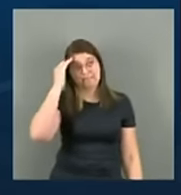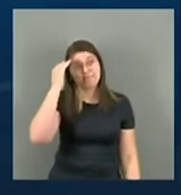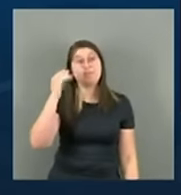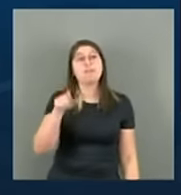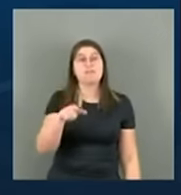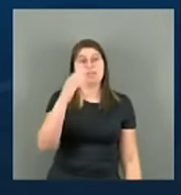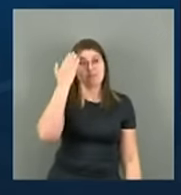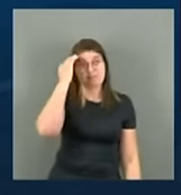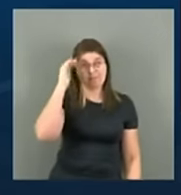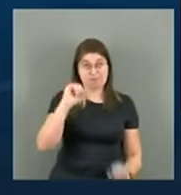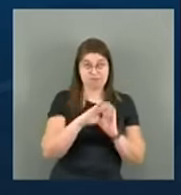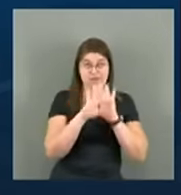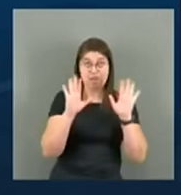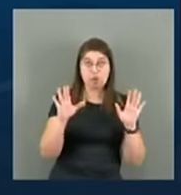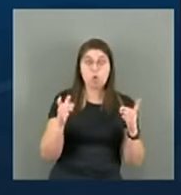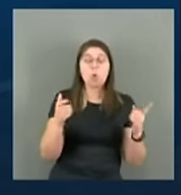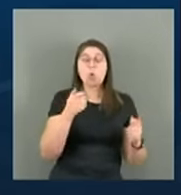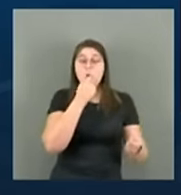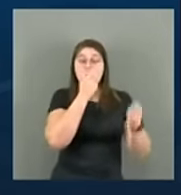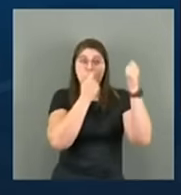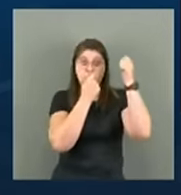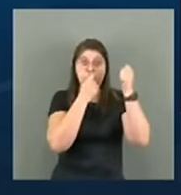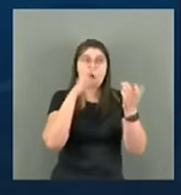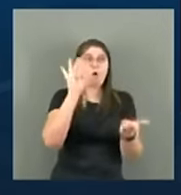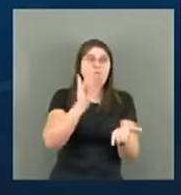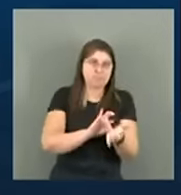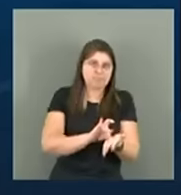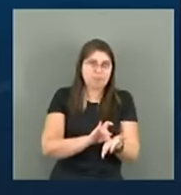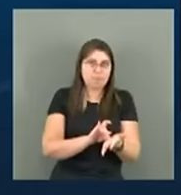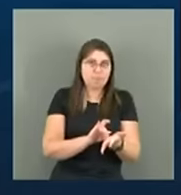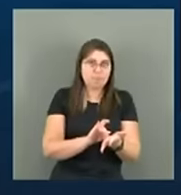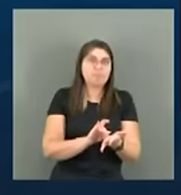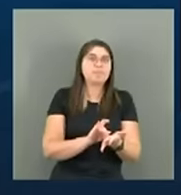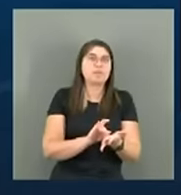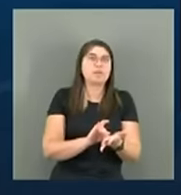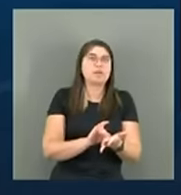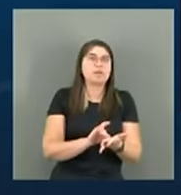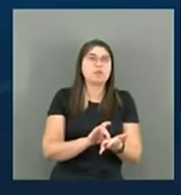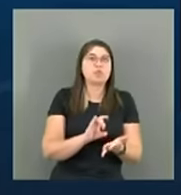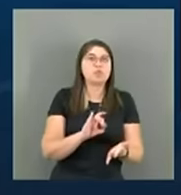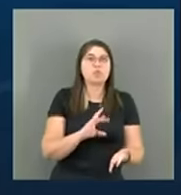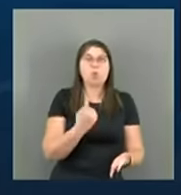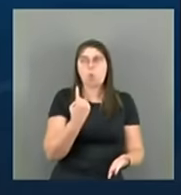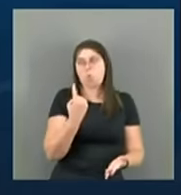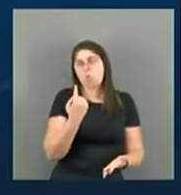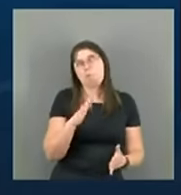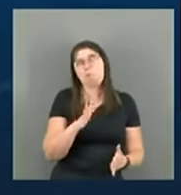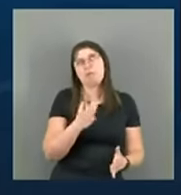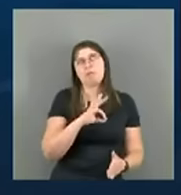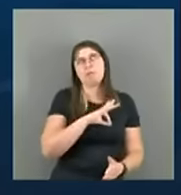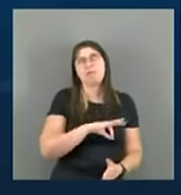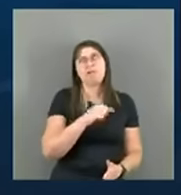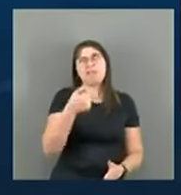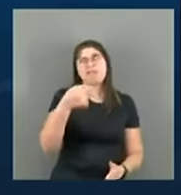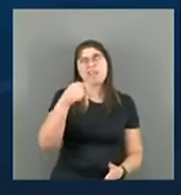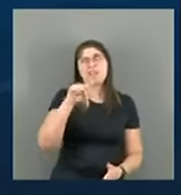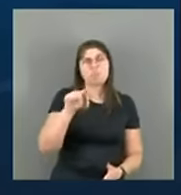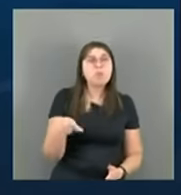Só para você entender, um árbitro hoje oficial, vou falar um árbitro, tá? Ele ganha ali em torno de 7 mil por